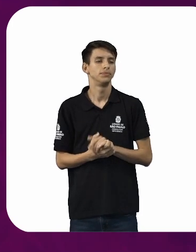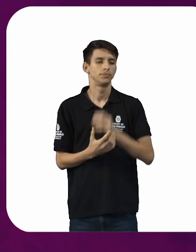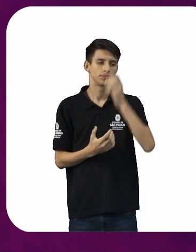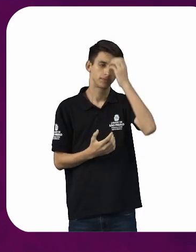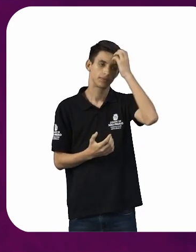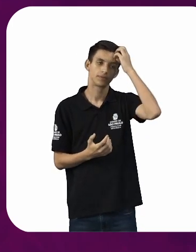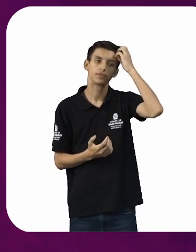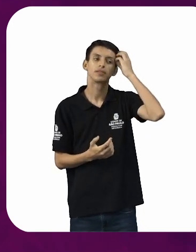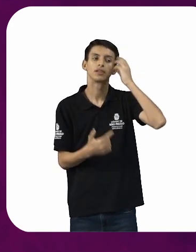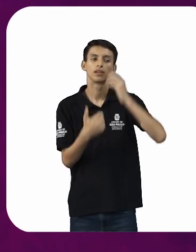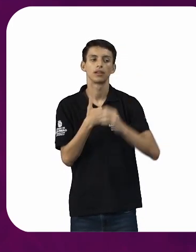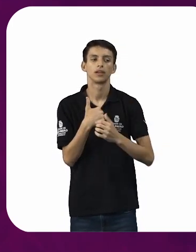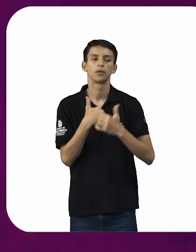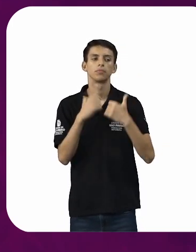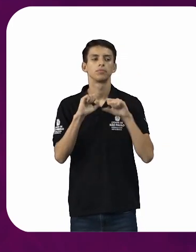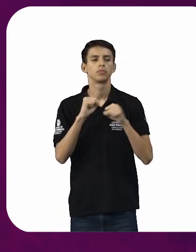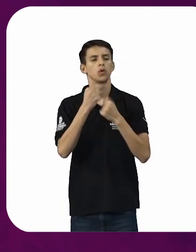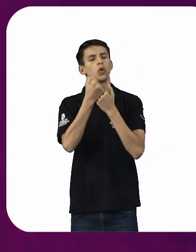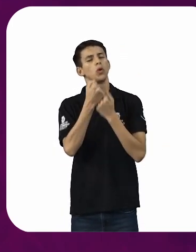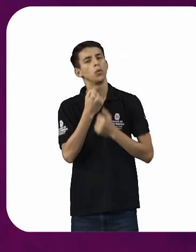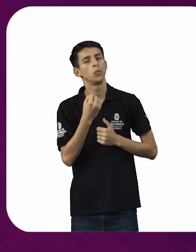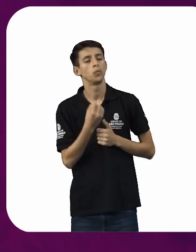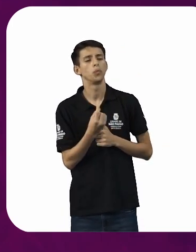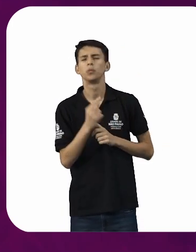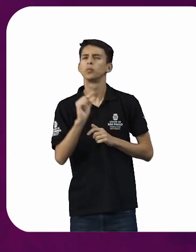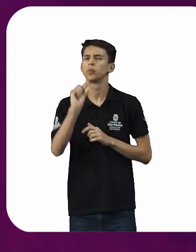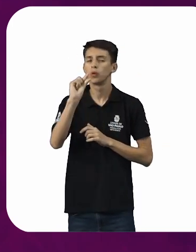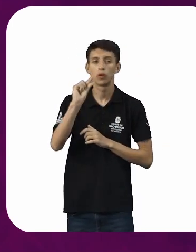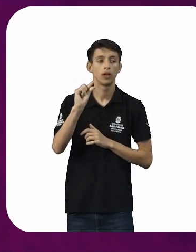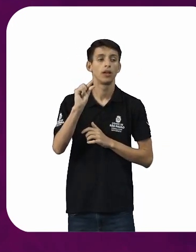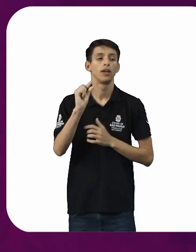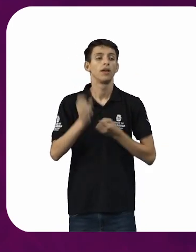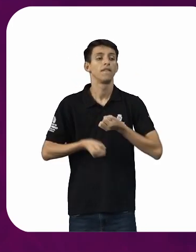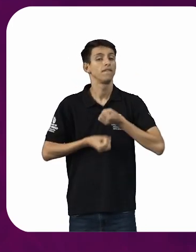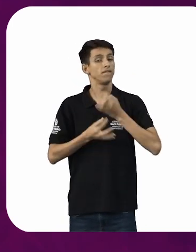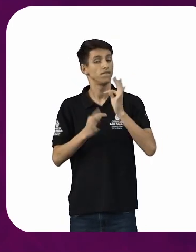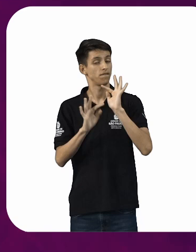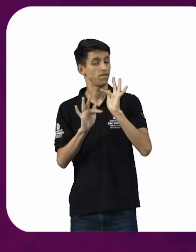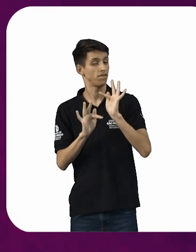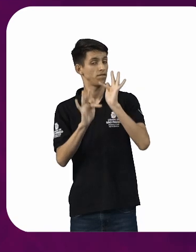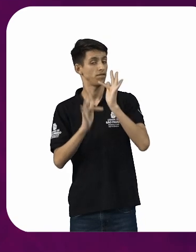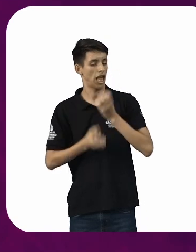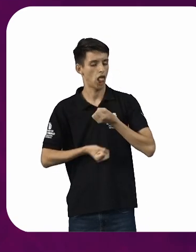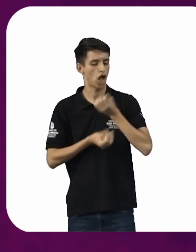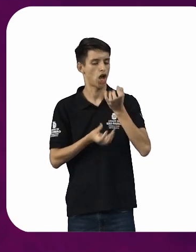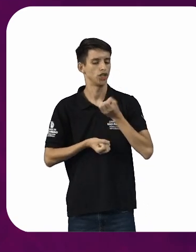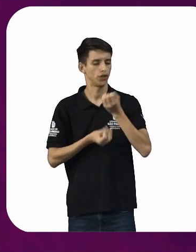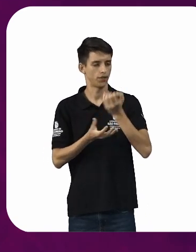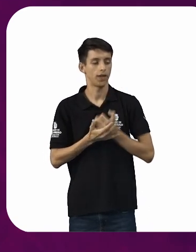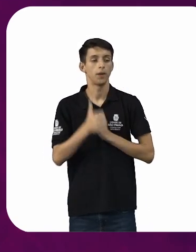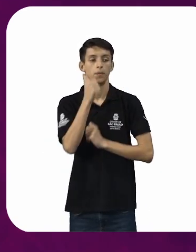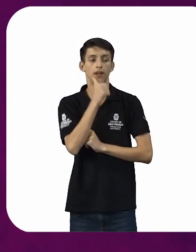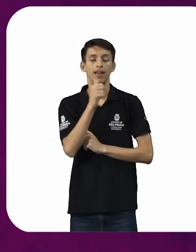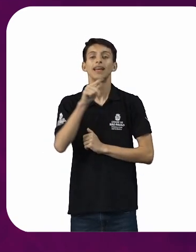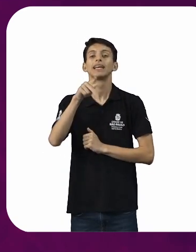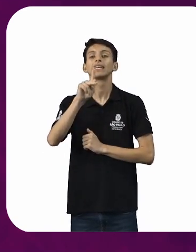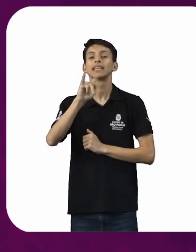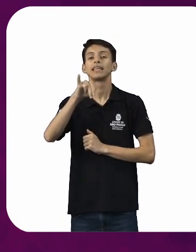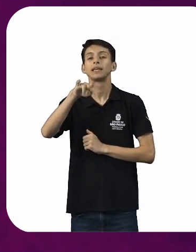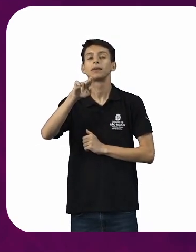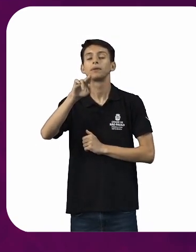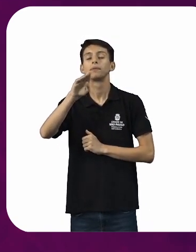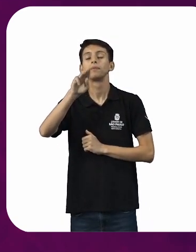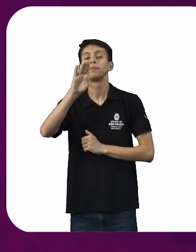Eu vou me apoiar um pouco na filósofa Kimberly Crenshaw, que é objeto de estudo da Winnie